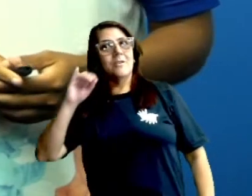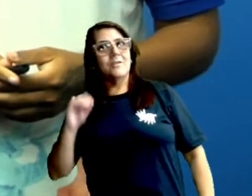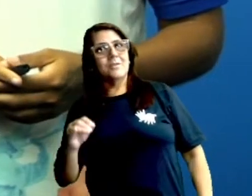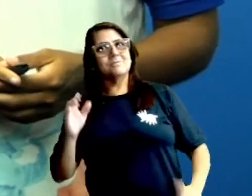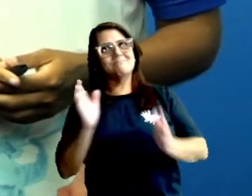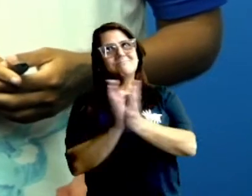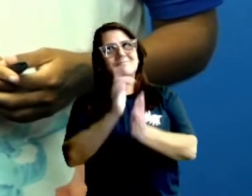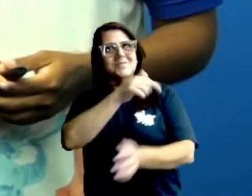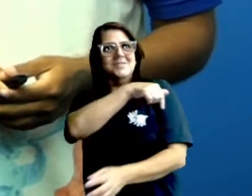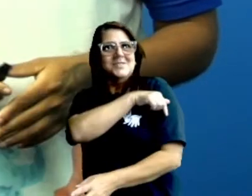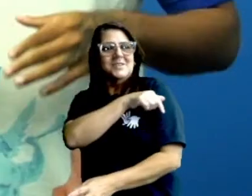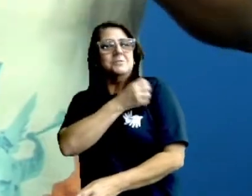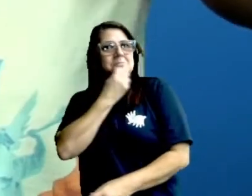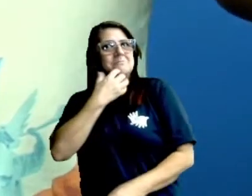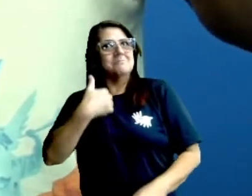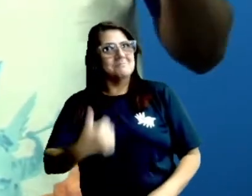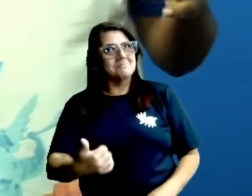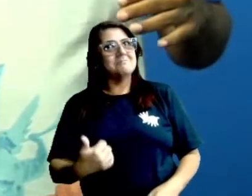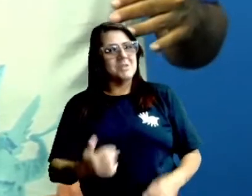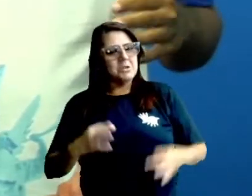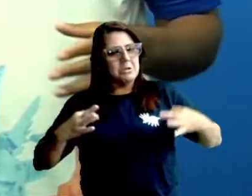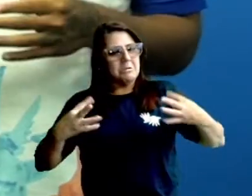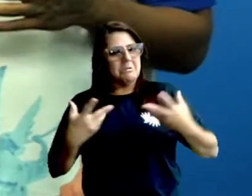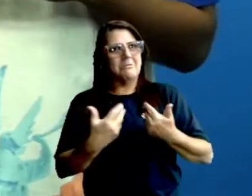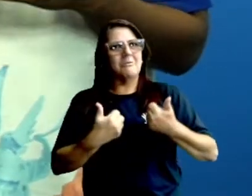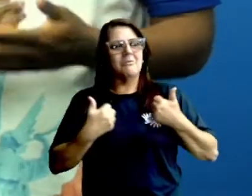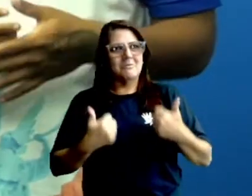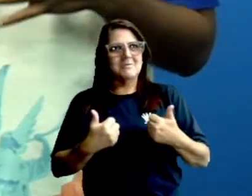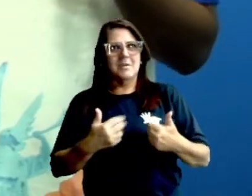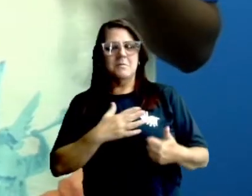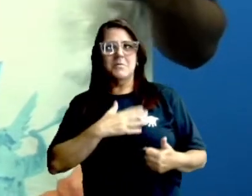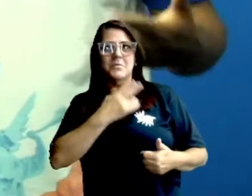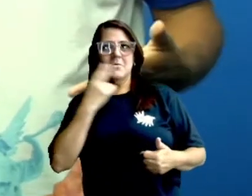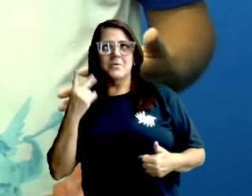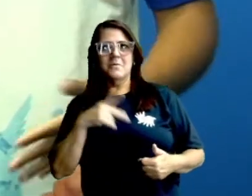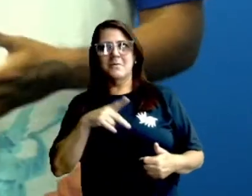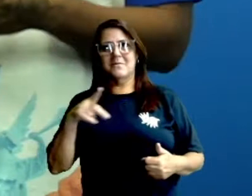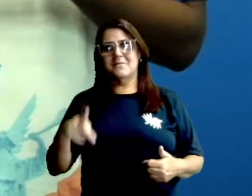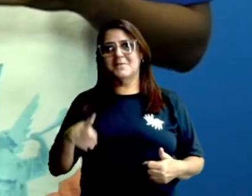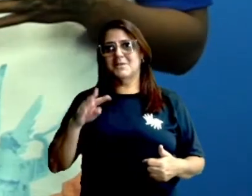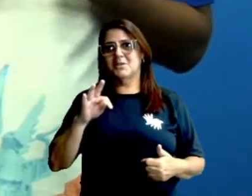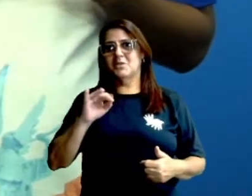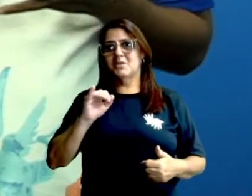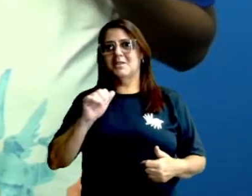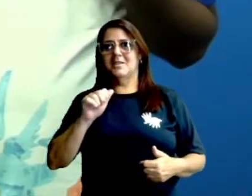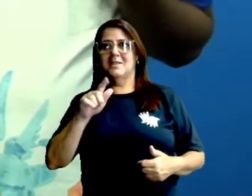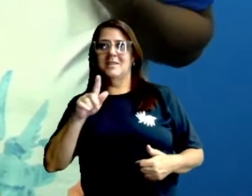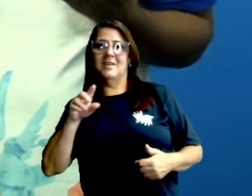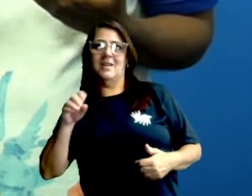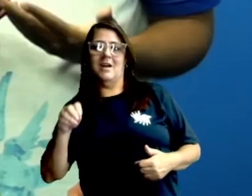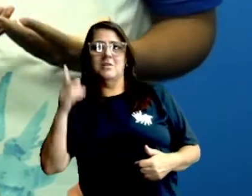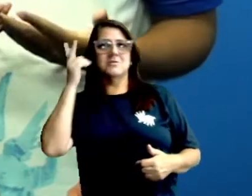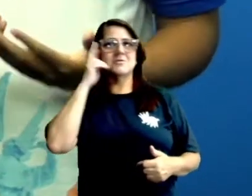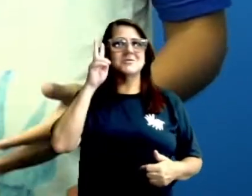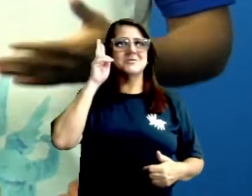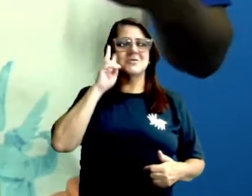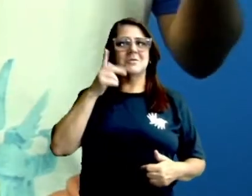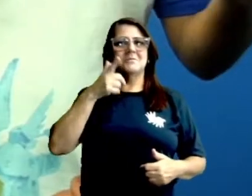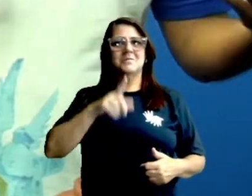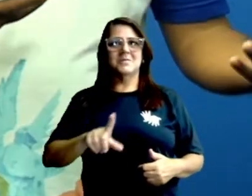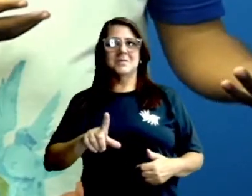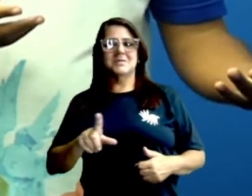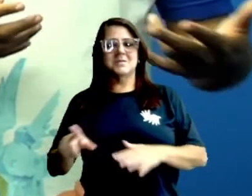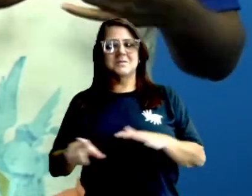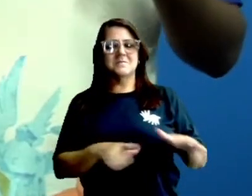Olá, turma do 7º ano, tudo bem? Espero que esteja todo mundo bem. Como vocês sabem, eu sou o professor Tiago e vou estar em mais uma aula de história com vocês.